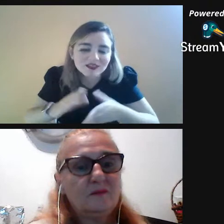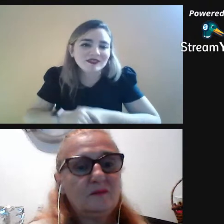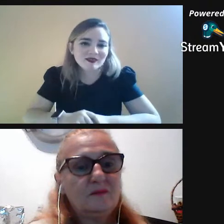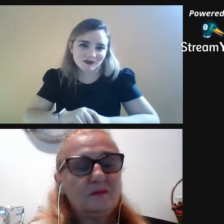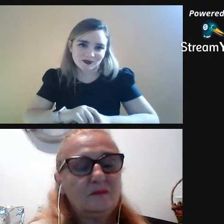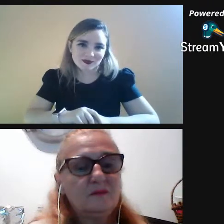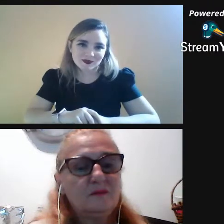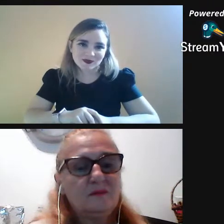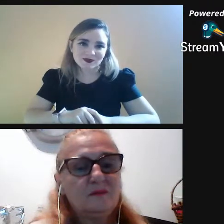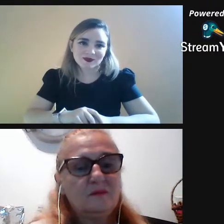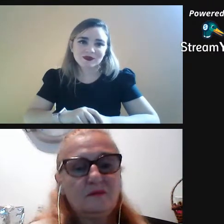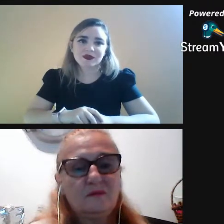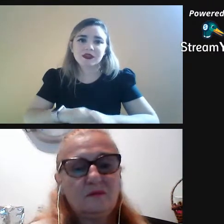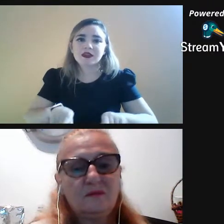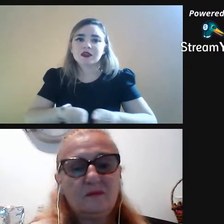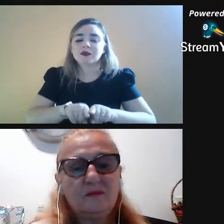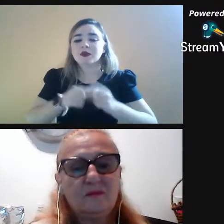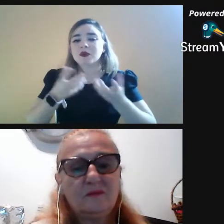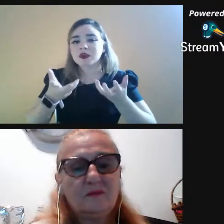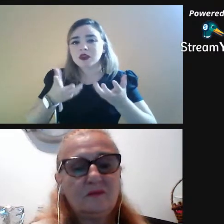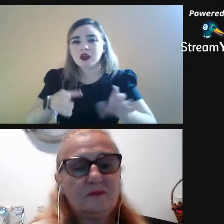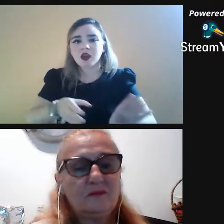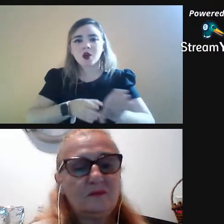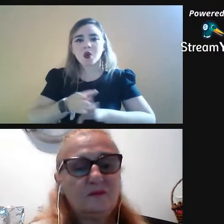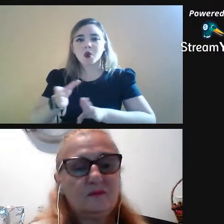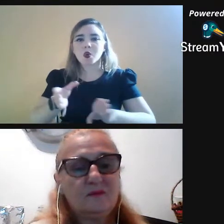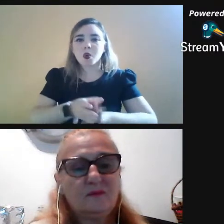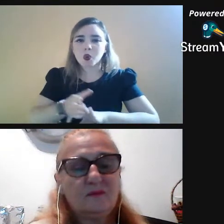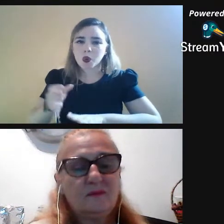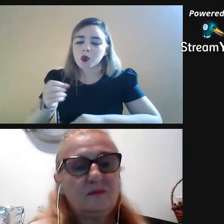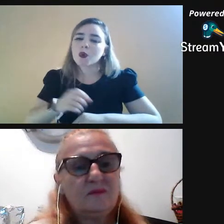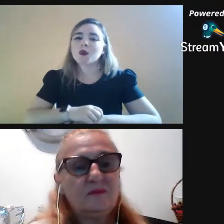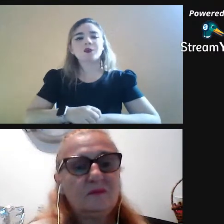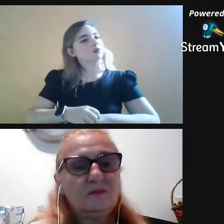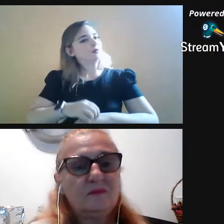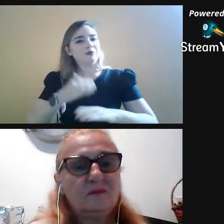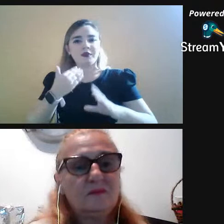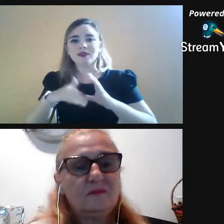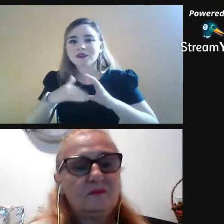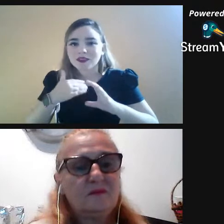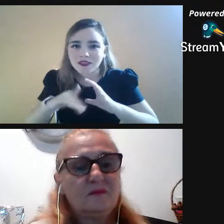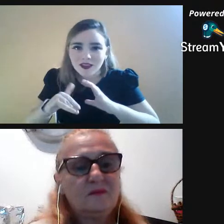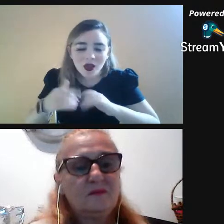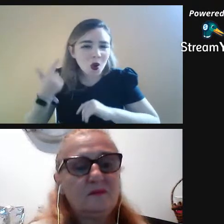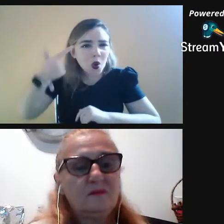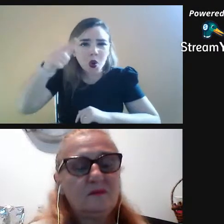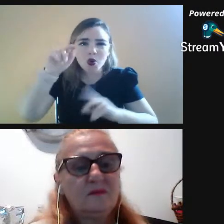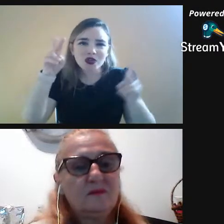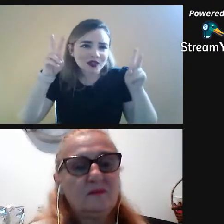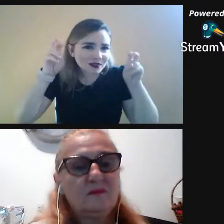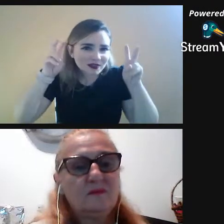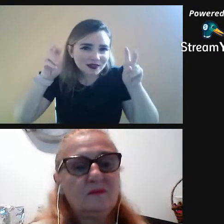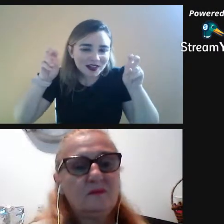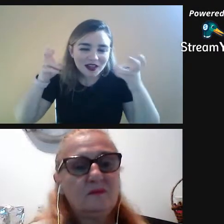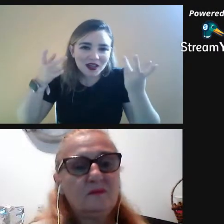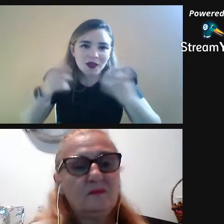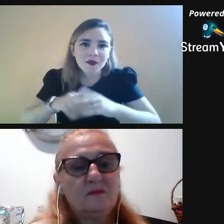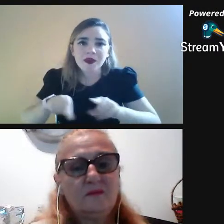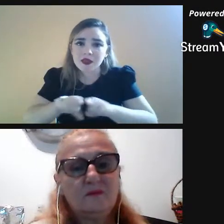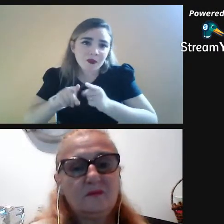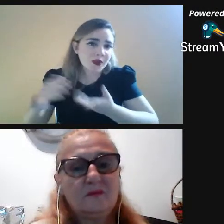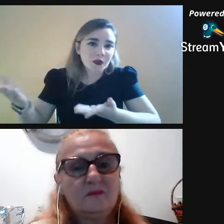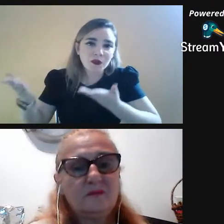E eu quero que vocês sugiram também outros temas para as nossas lives, convidados,